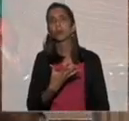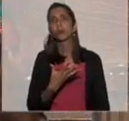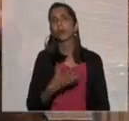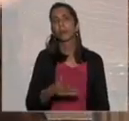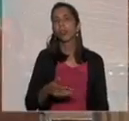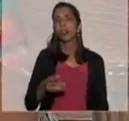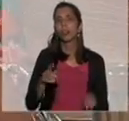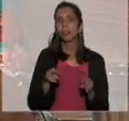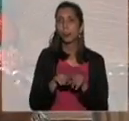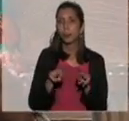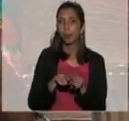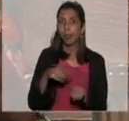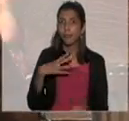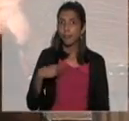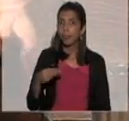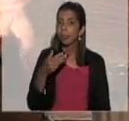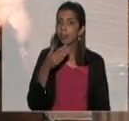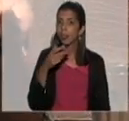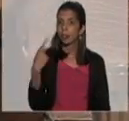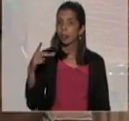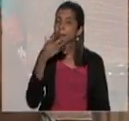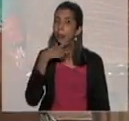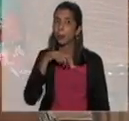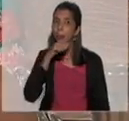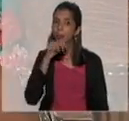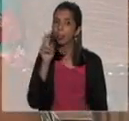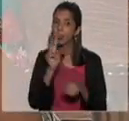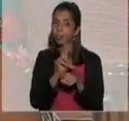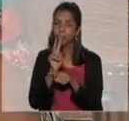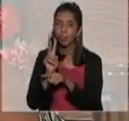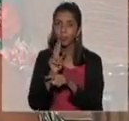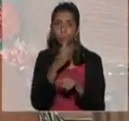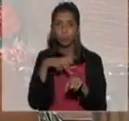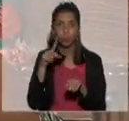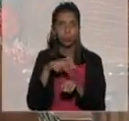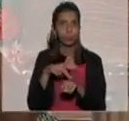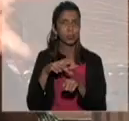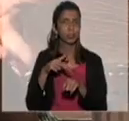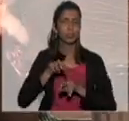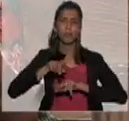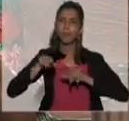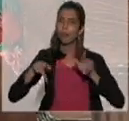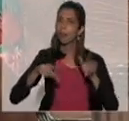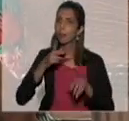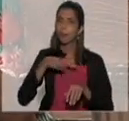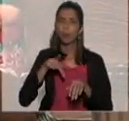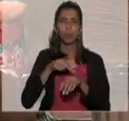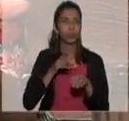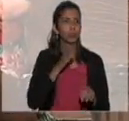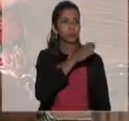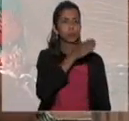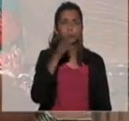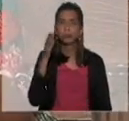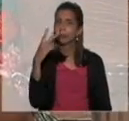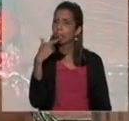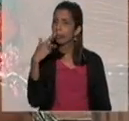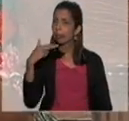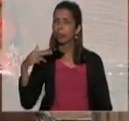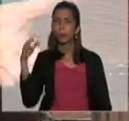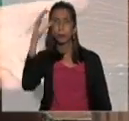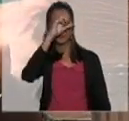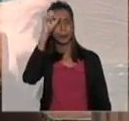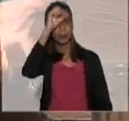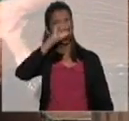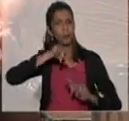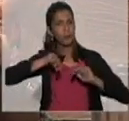eh sendo filha de diplomata eu poder ter passado em tantos países ter aprendido tantos idiomas ter